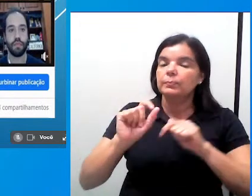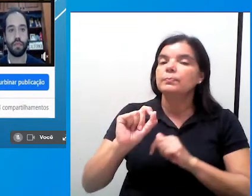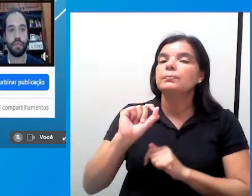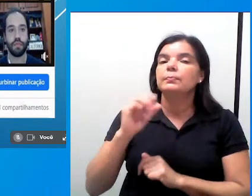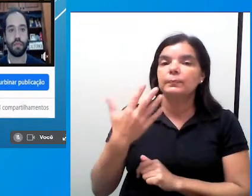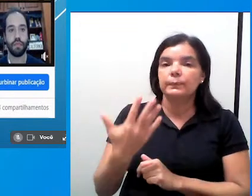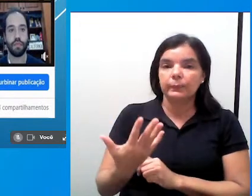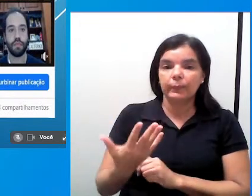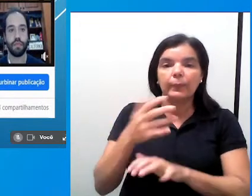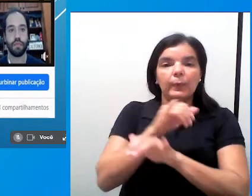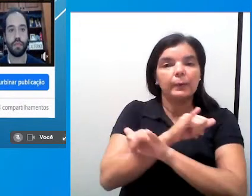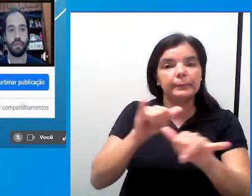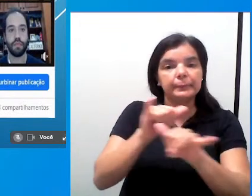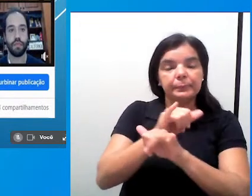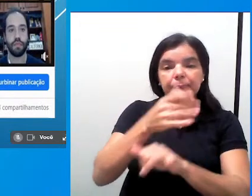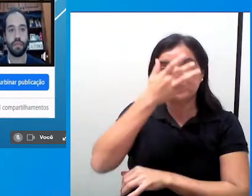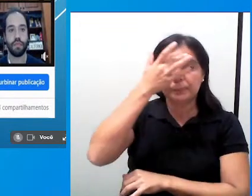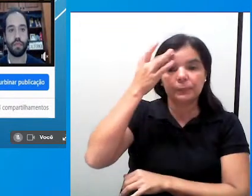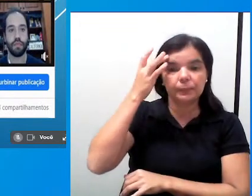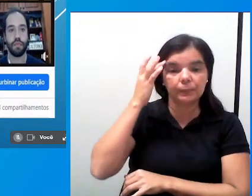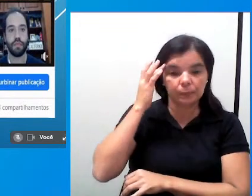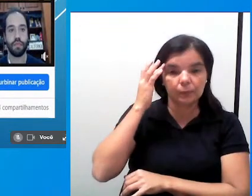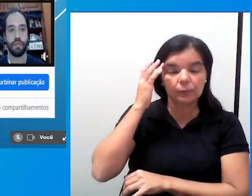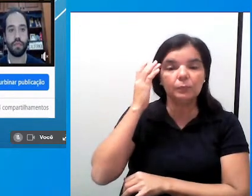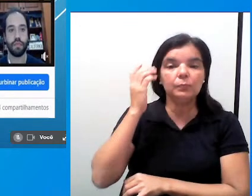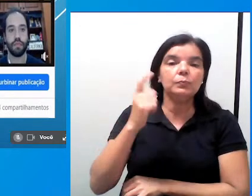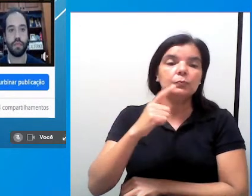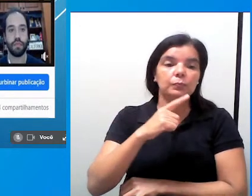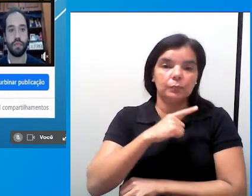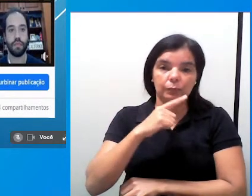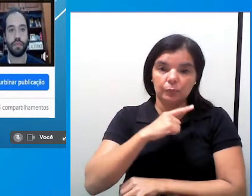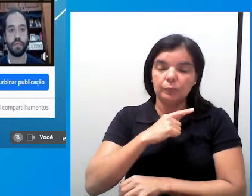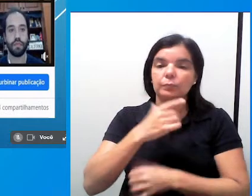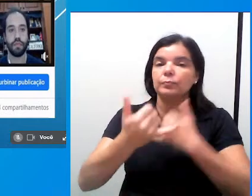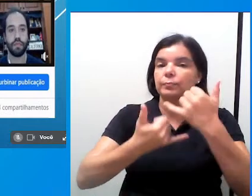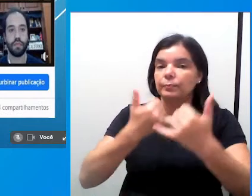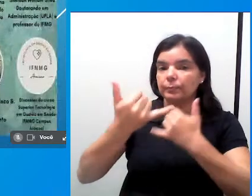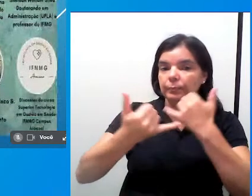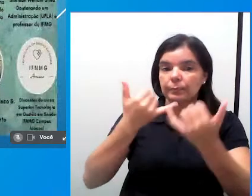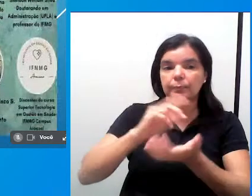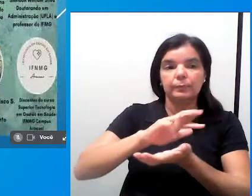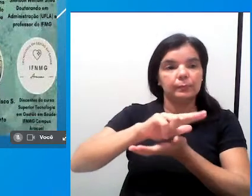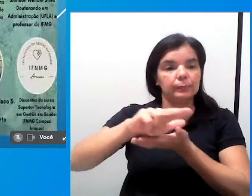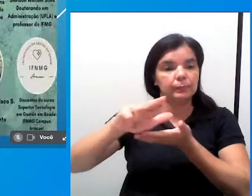acontecendo, informações sobre pessoas que internadas, número de óbitos, etc.